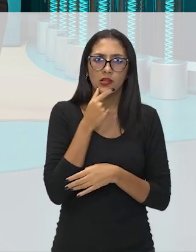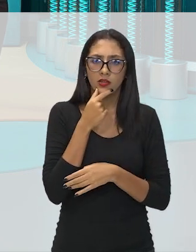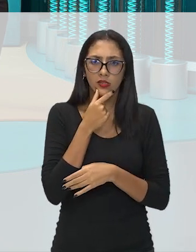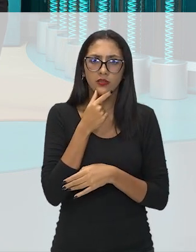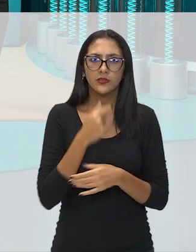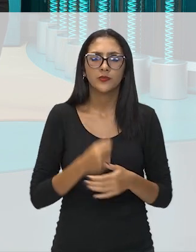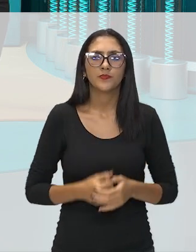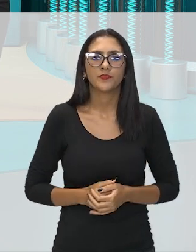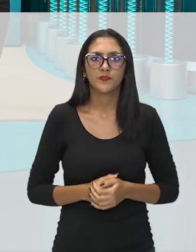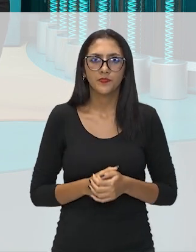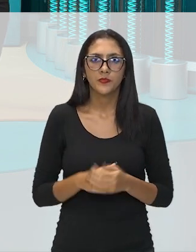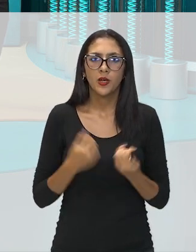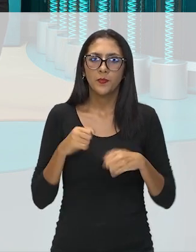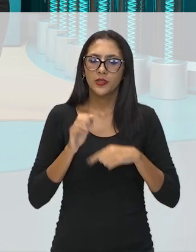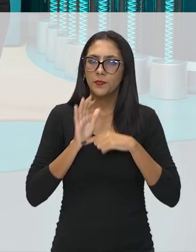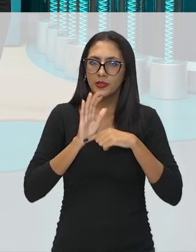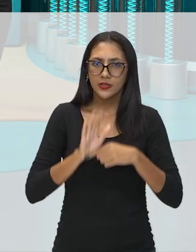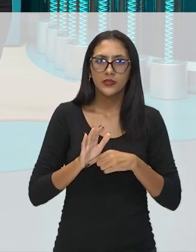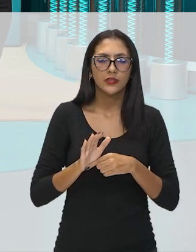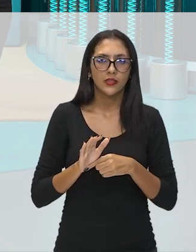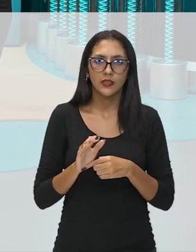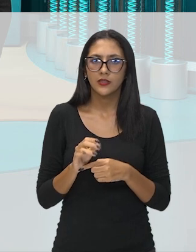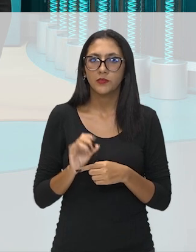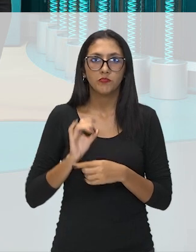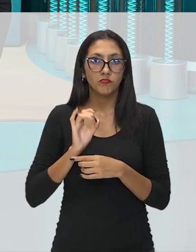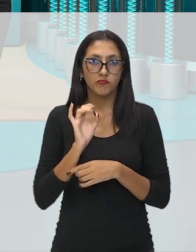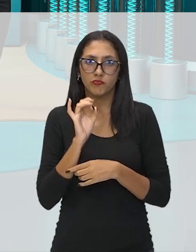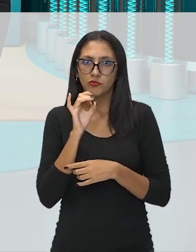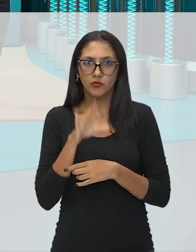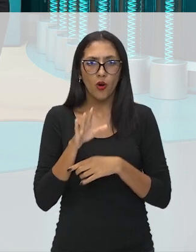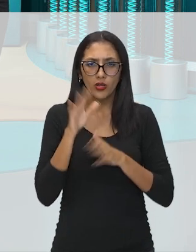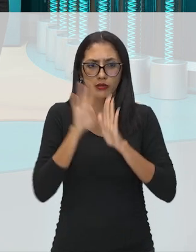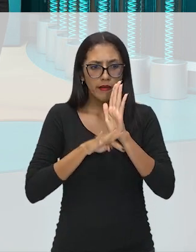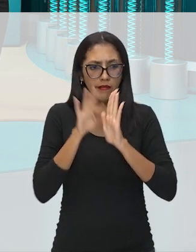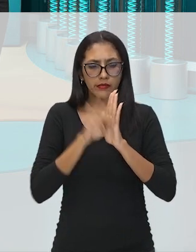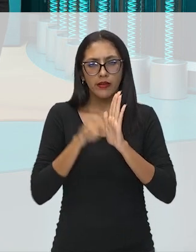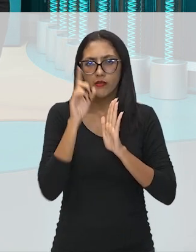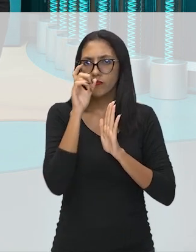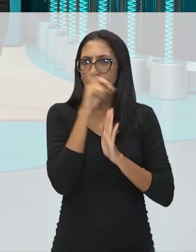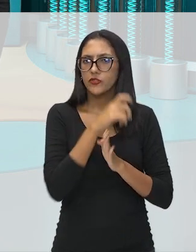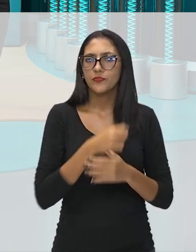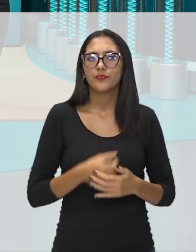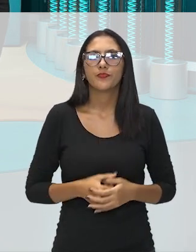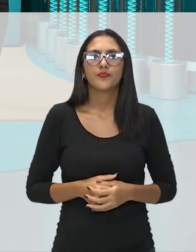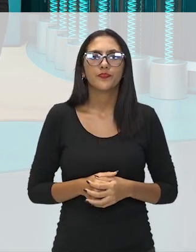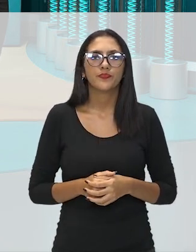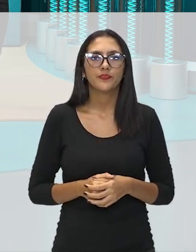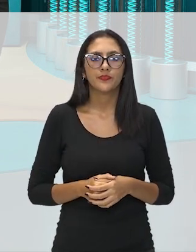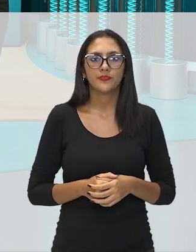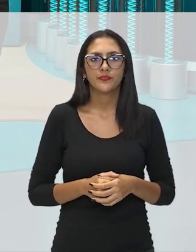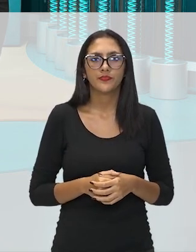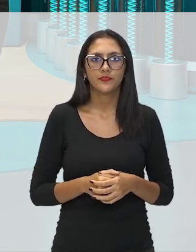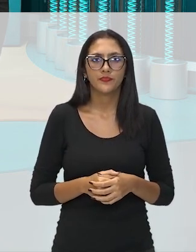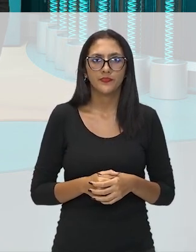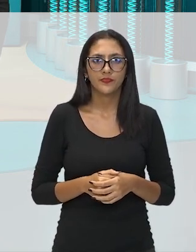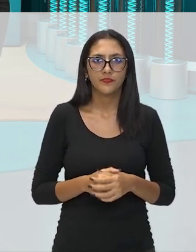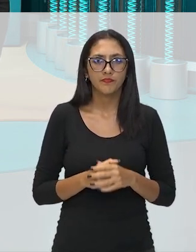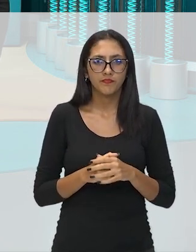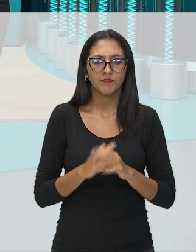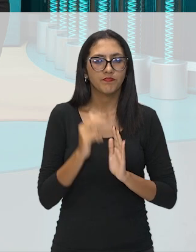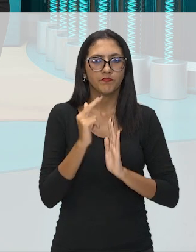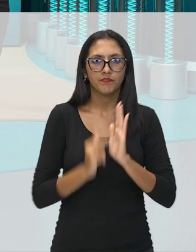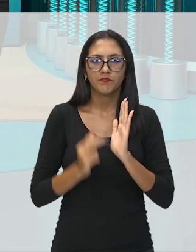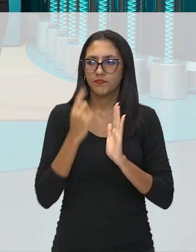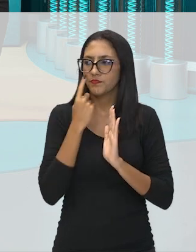com contexto, nada de vocabulários isolados não, tá bom? Vejam comigo. Aqui, por que eu sei que foi o simple